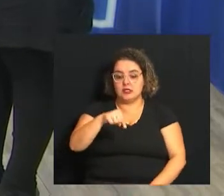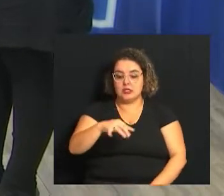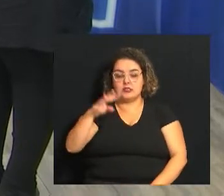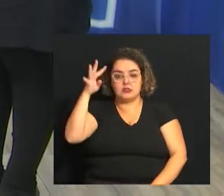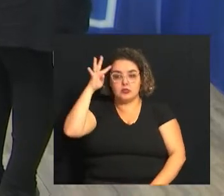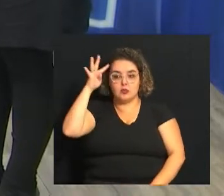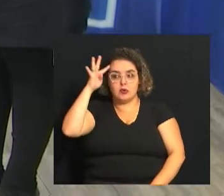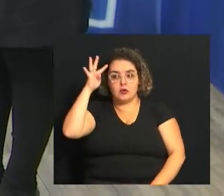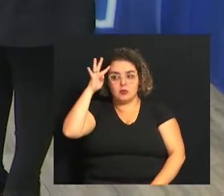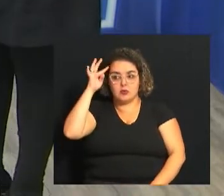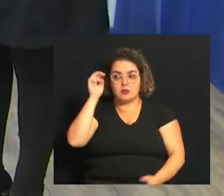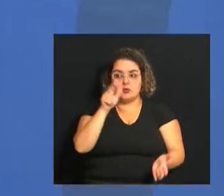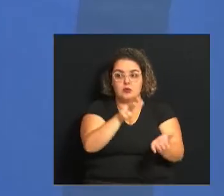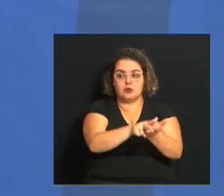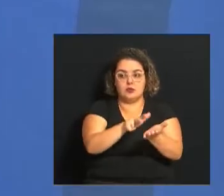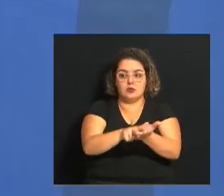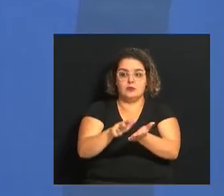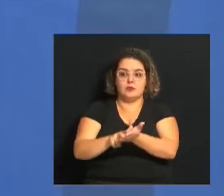a ocupação era de